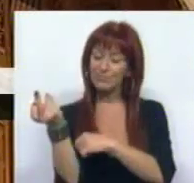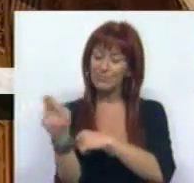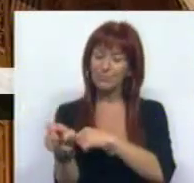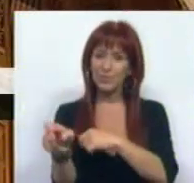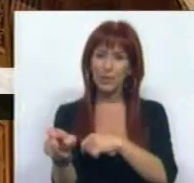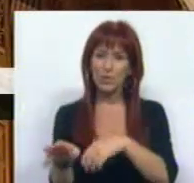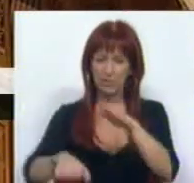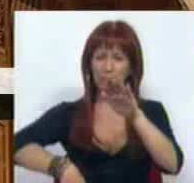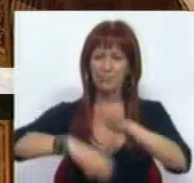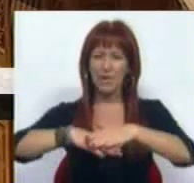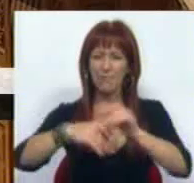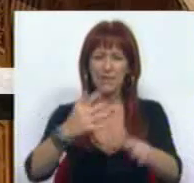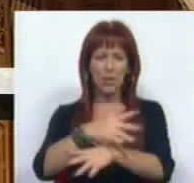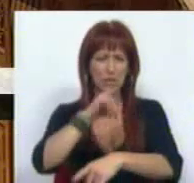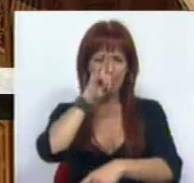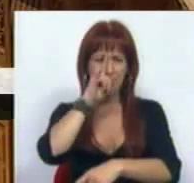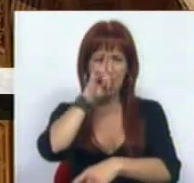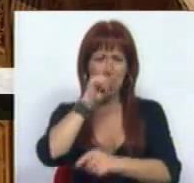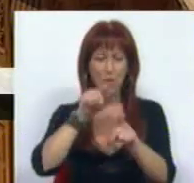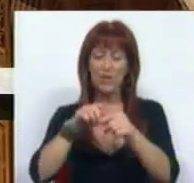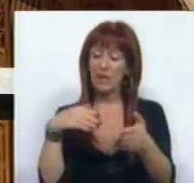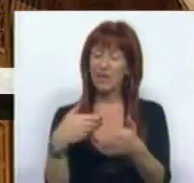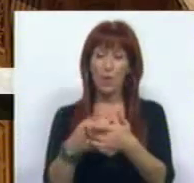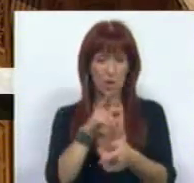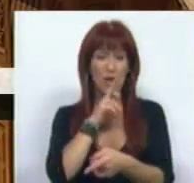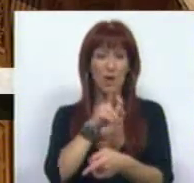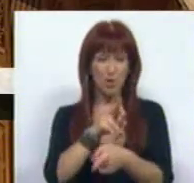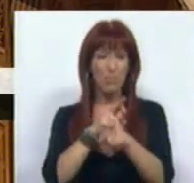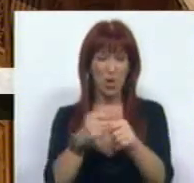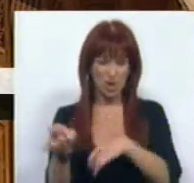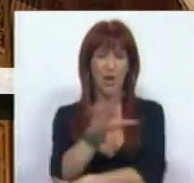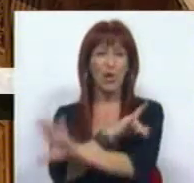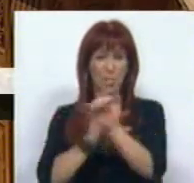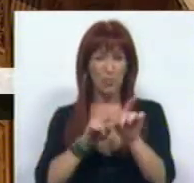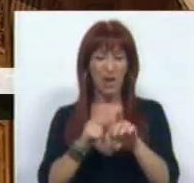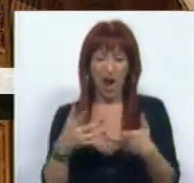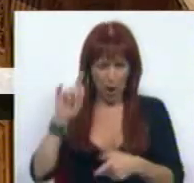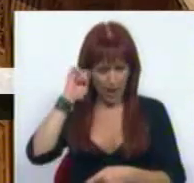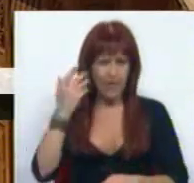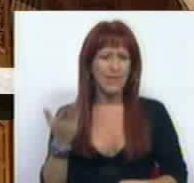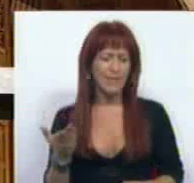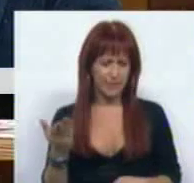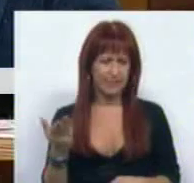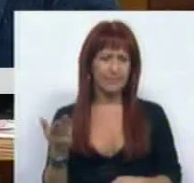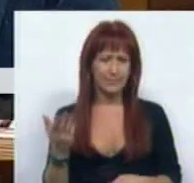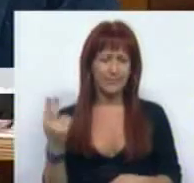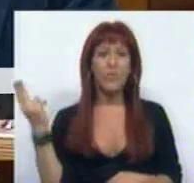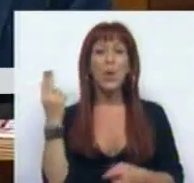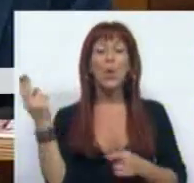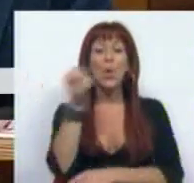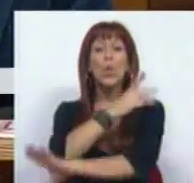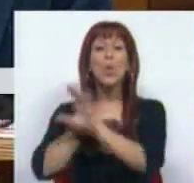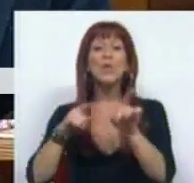episódio culminante da grande mentira em que se tornou a resposta europeia à atual crise. A União